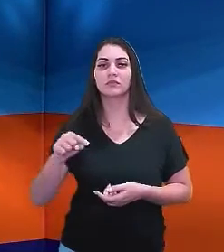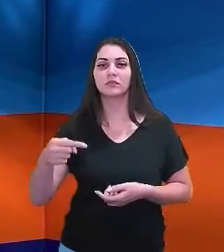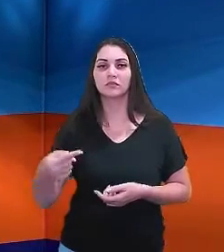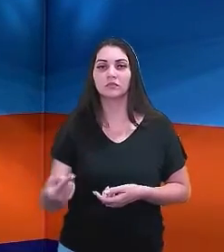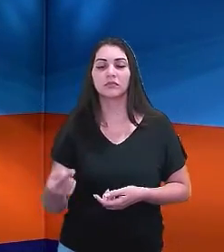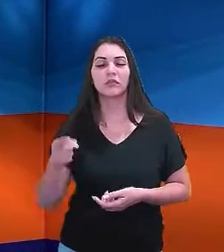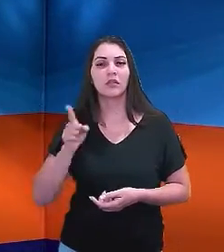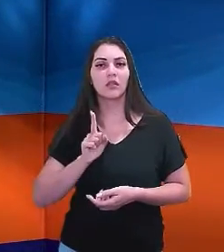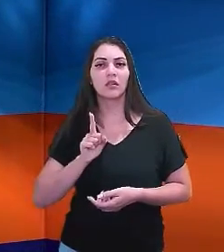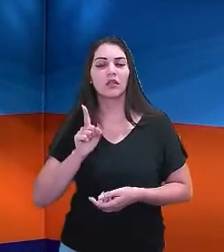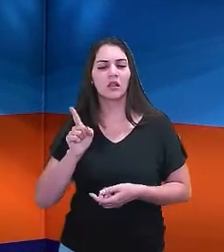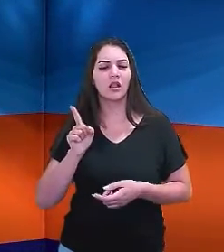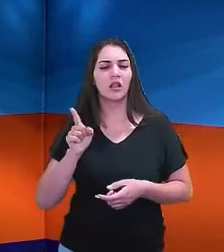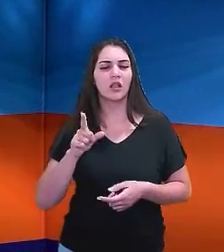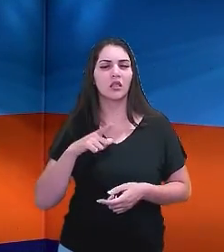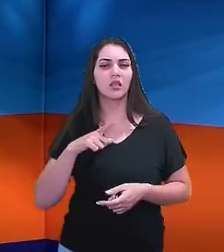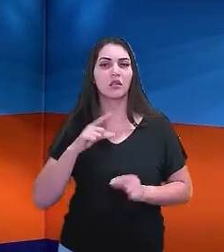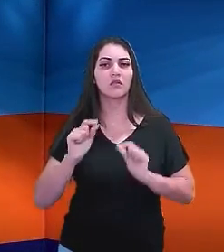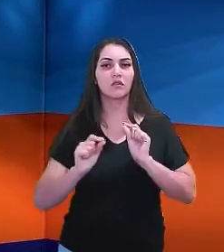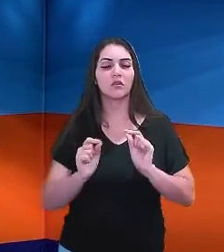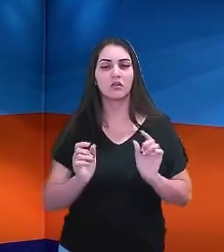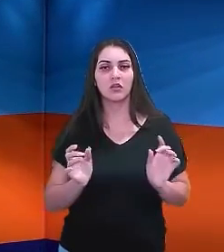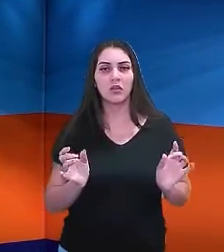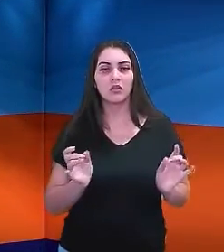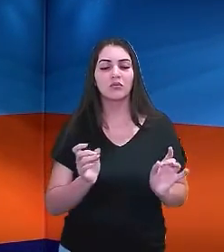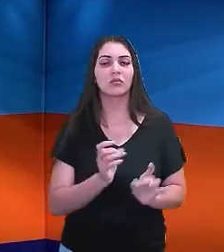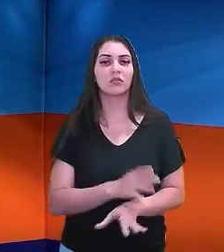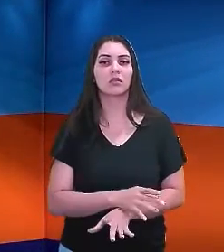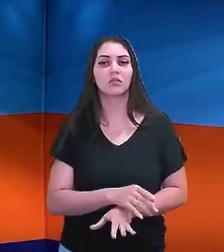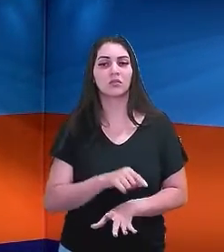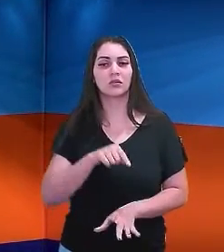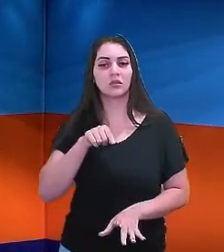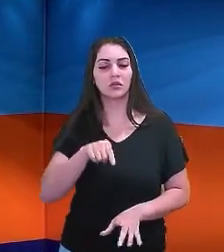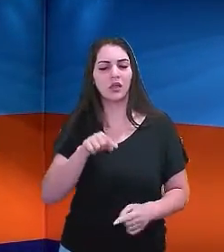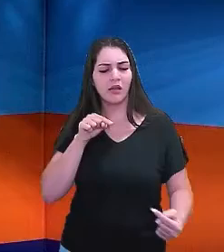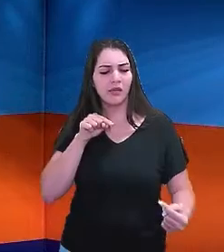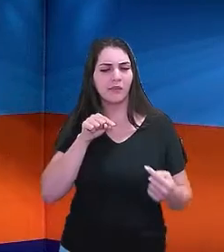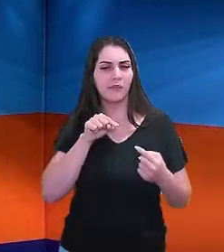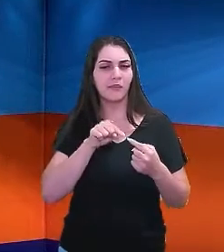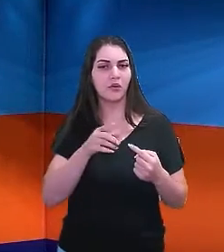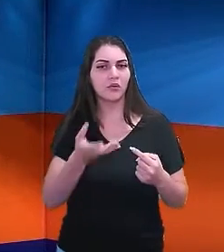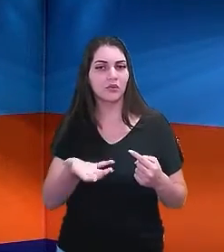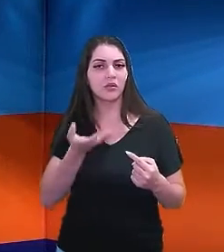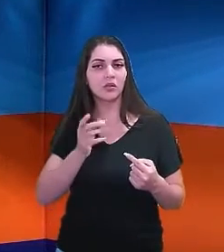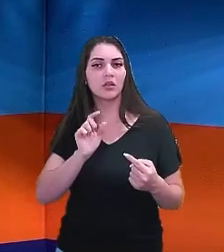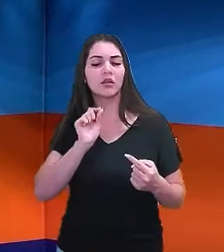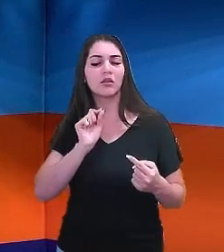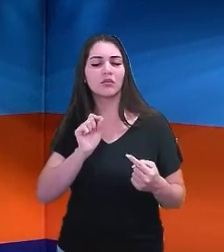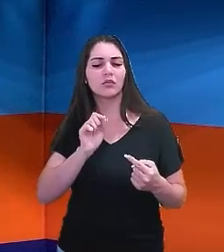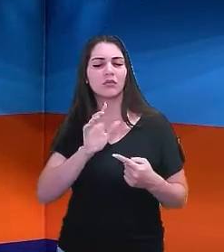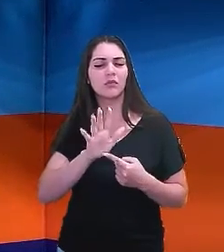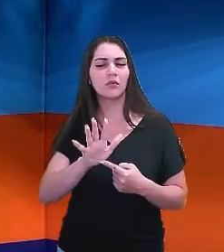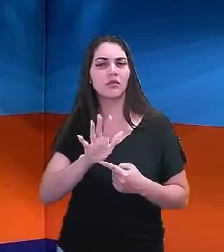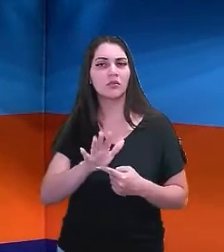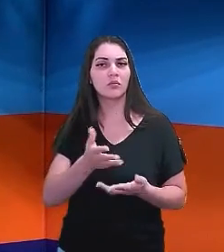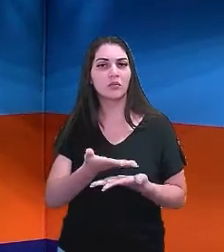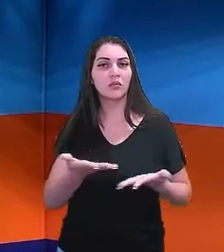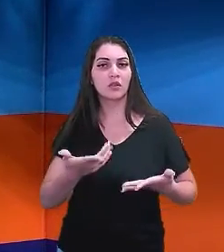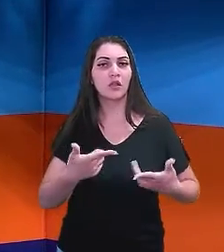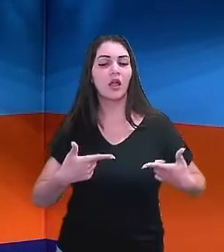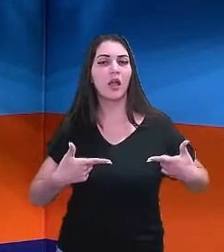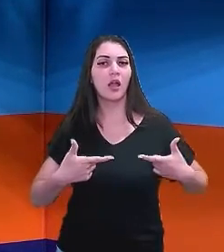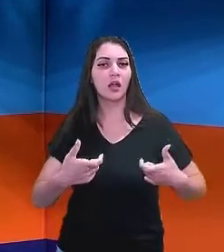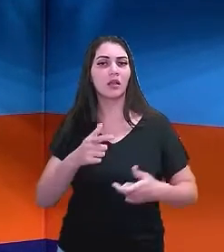consequentemente, lá veio com a finalização. Nesse ponto, eu queria mencionar a Guerra